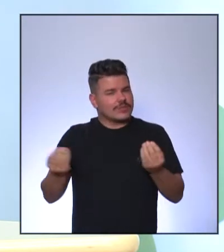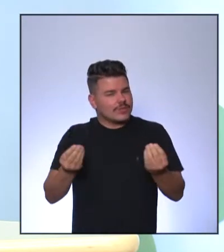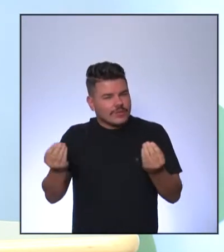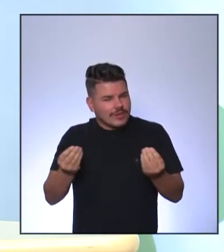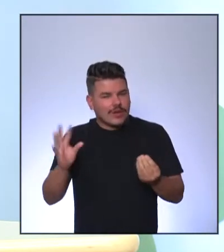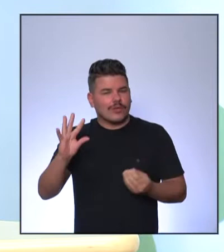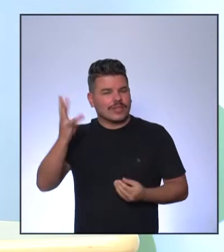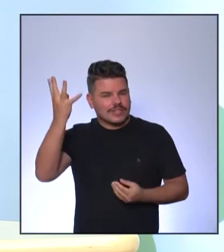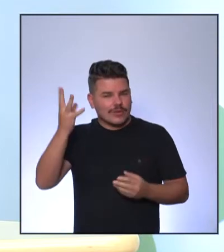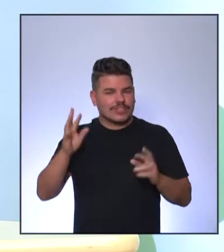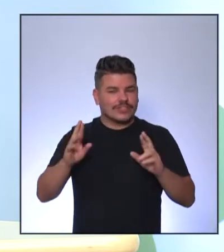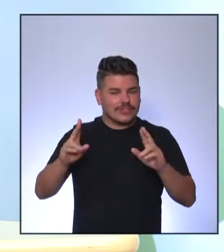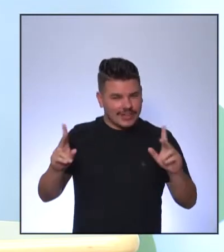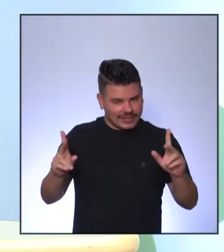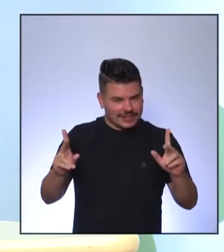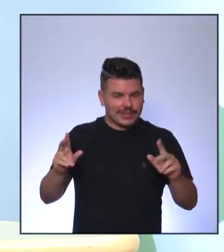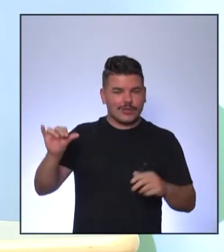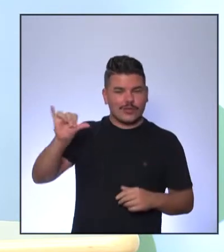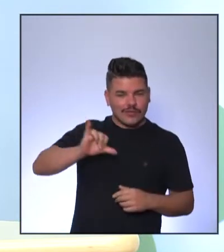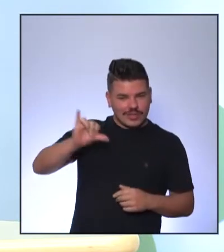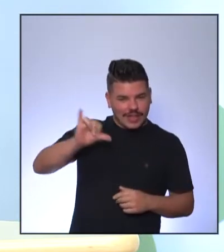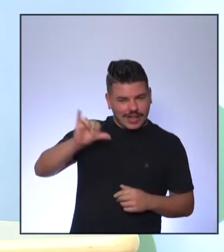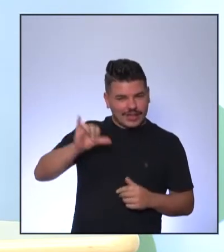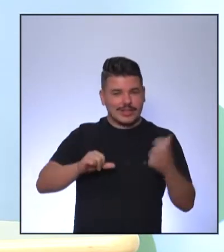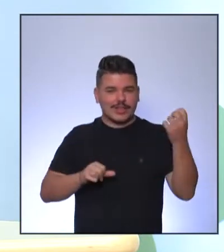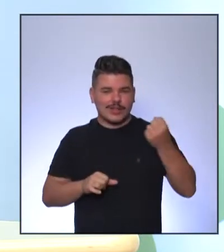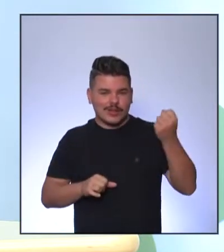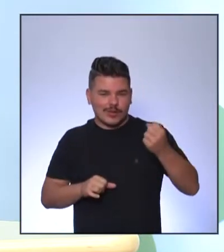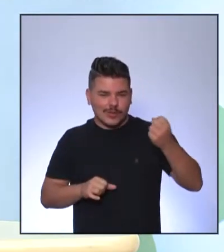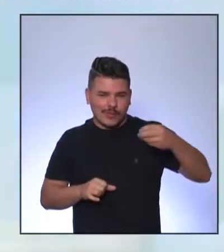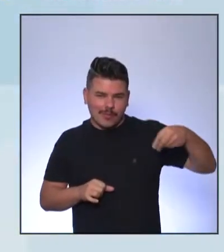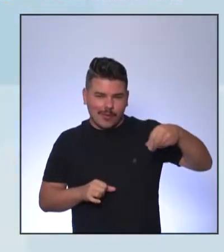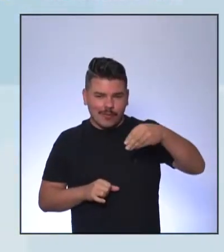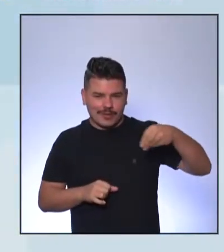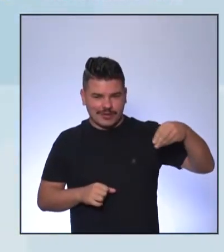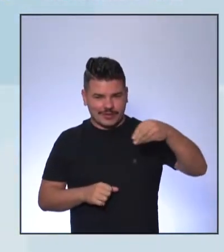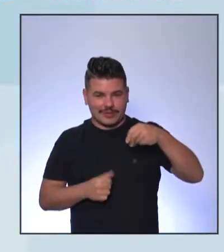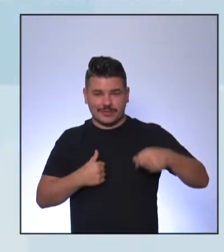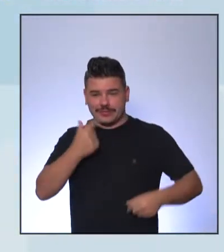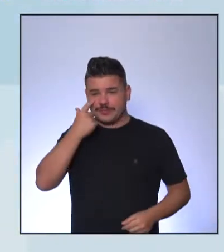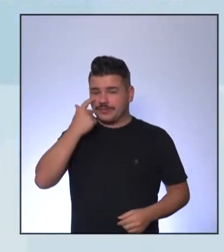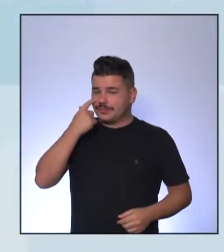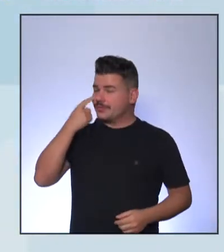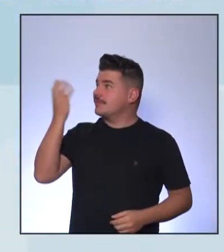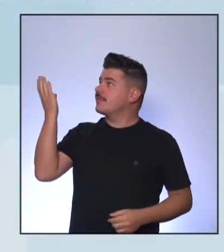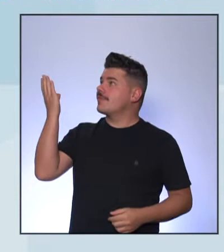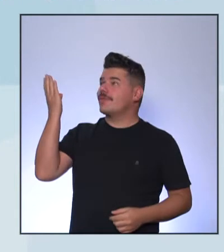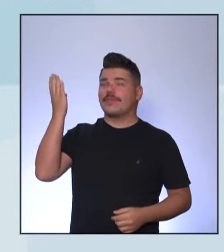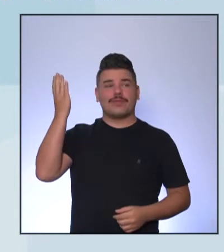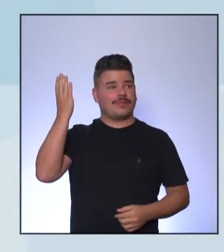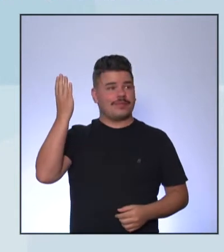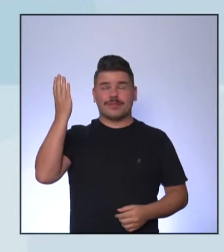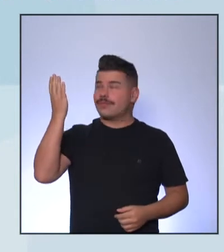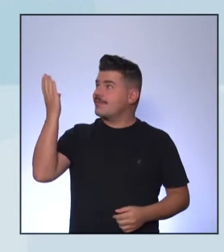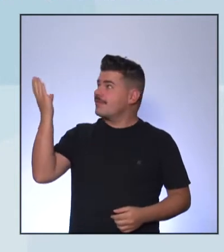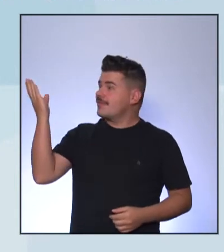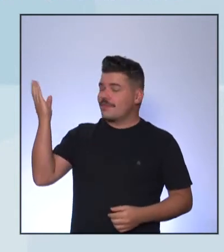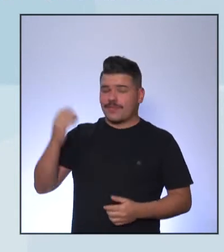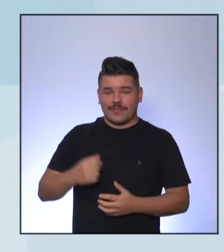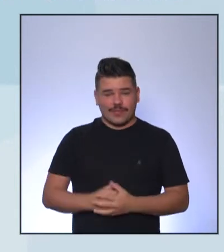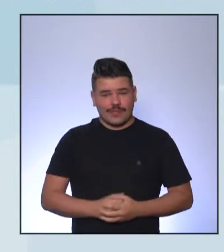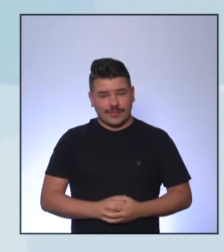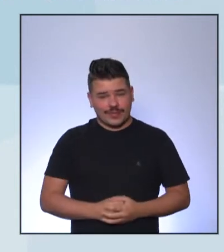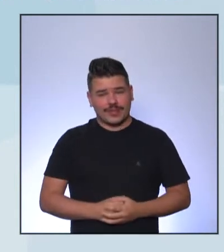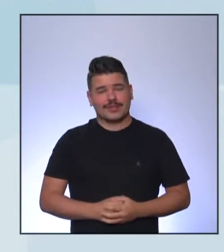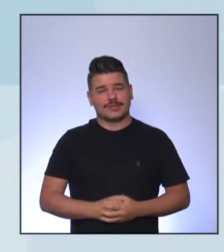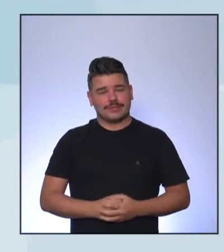entre o vinagre e o bicarbonato de sódio. Se vocês olharem aí no slide, a gente tem aí em verdinho o bicarbonato de sódio,